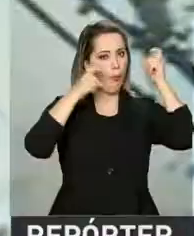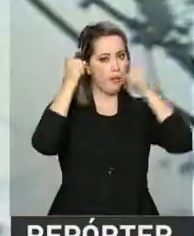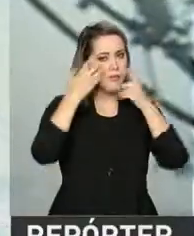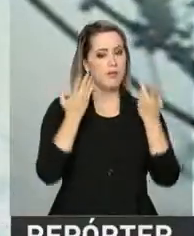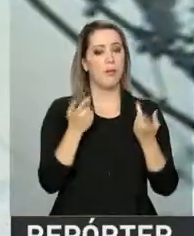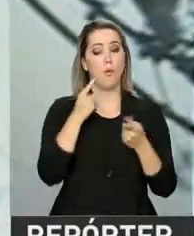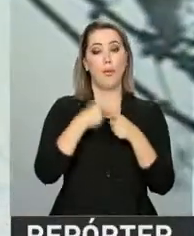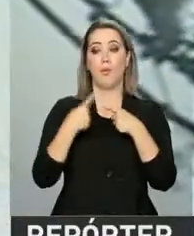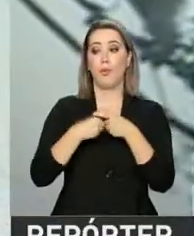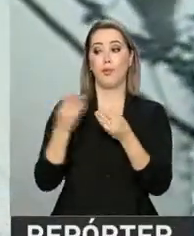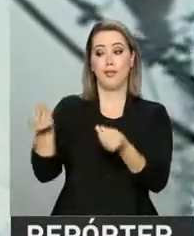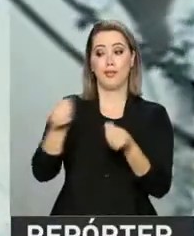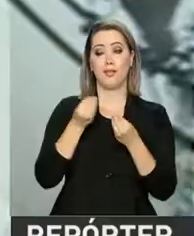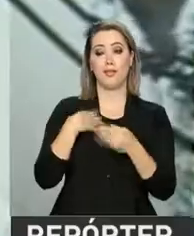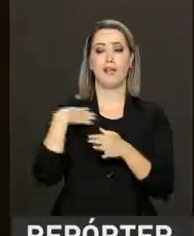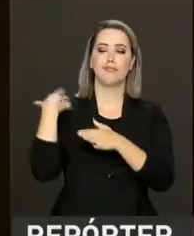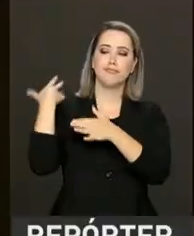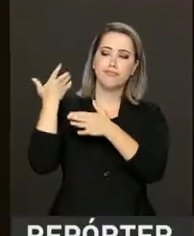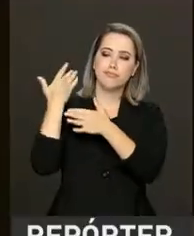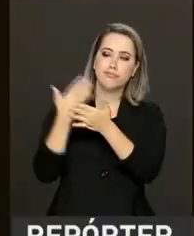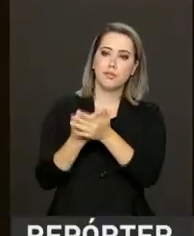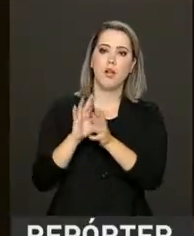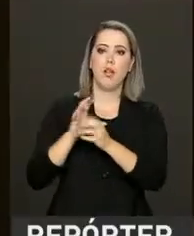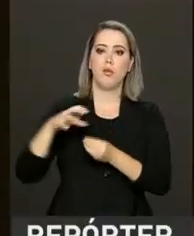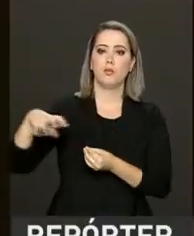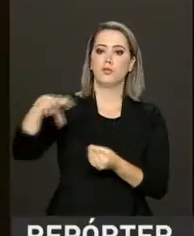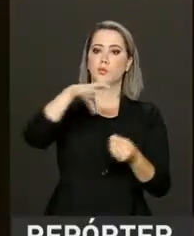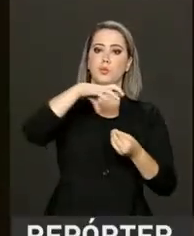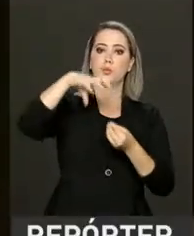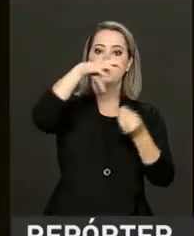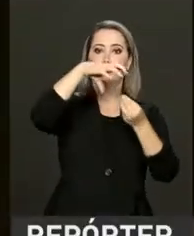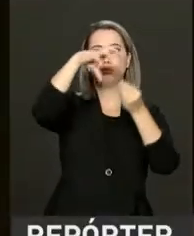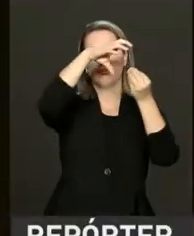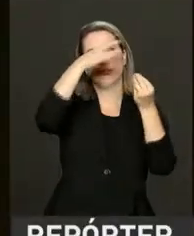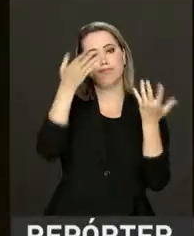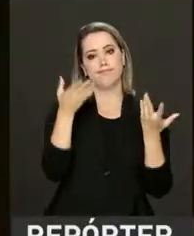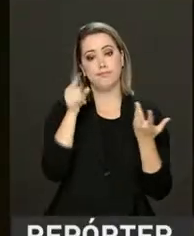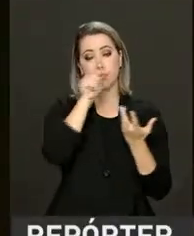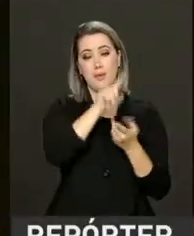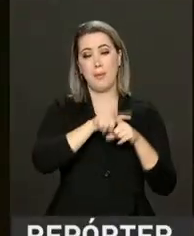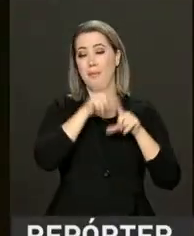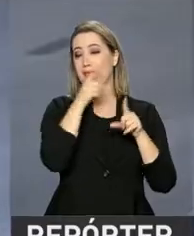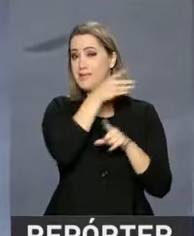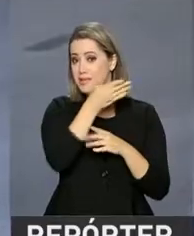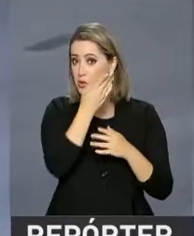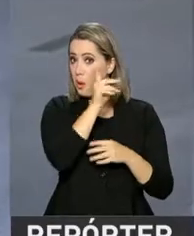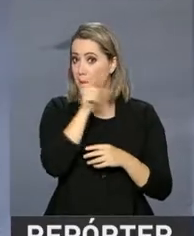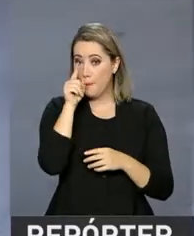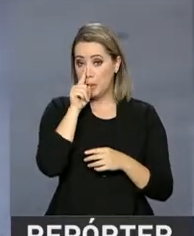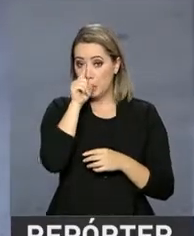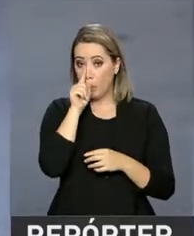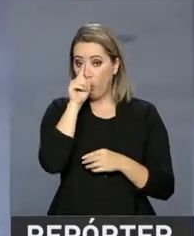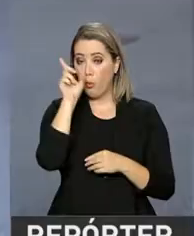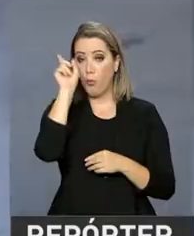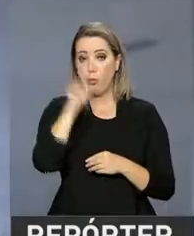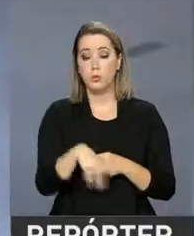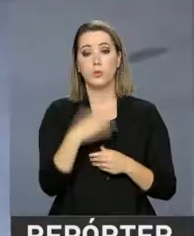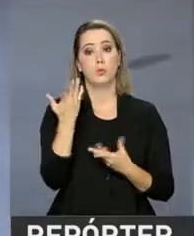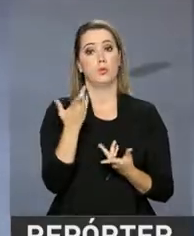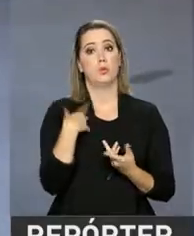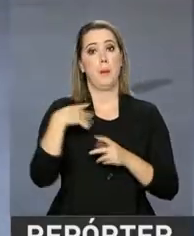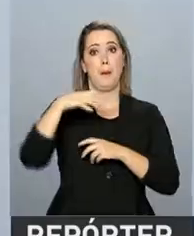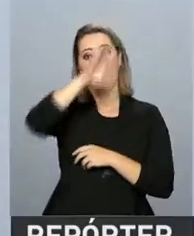preocupação, porque elas trazem a tradição de iluminar o céu com balões coloridos. Mas por trás disso, um perigo que